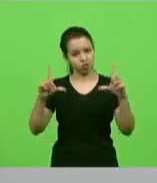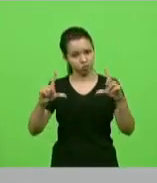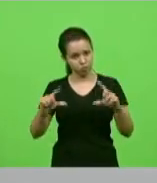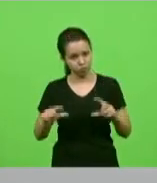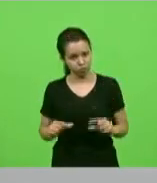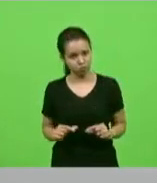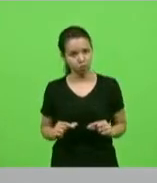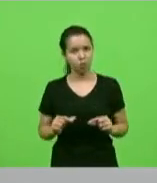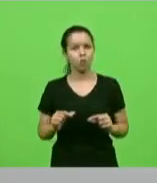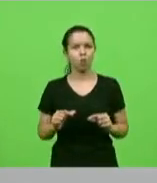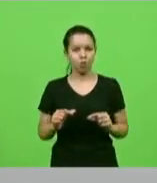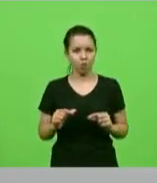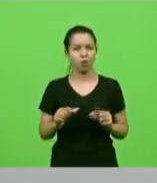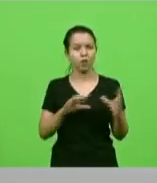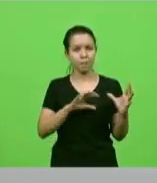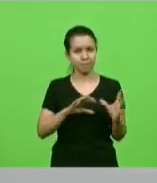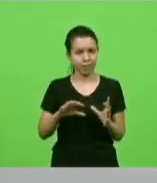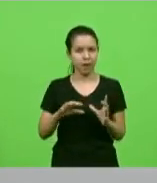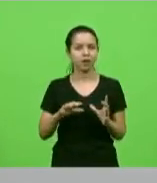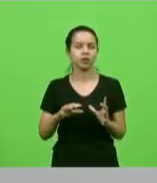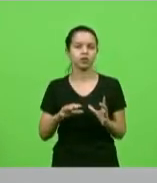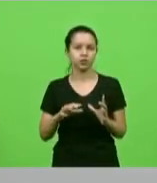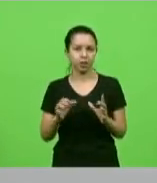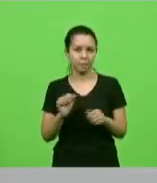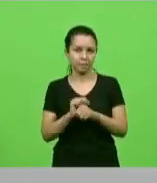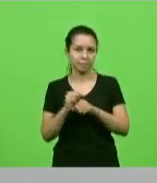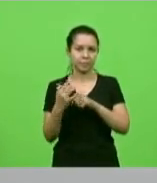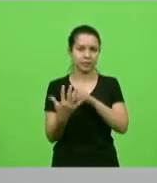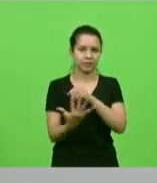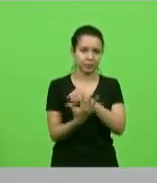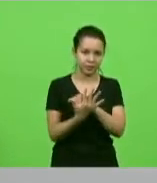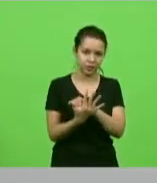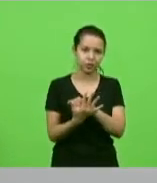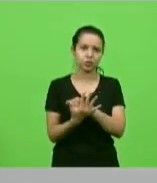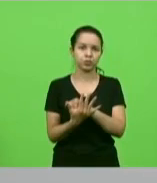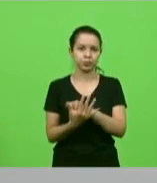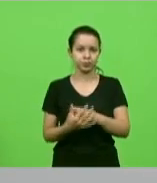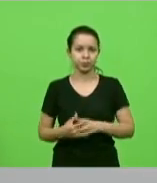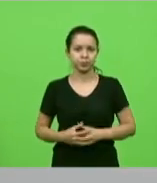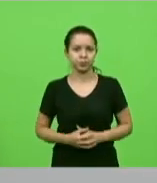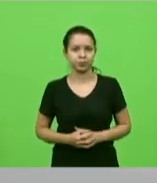sociais e econômicos provocados pela pandemia do coronavírus.